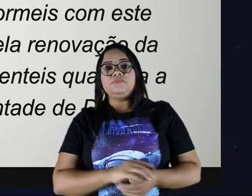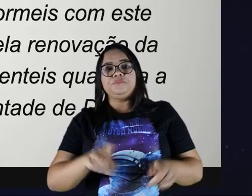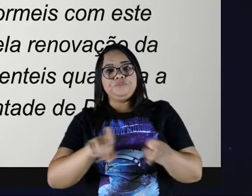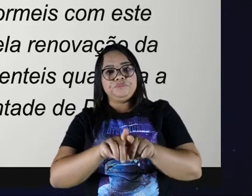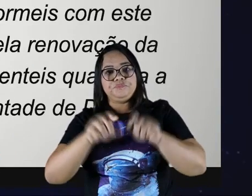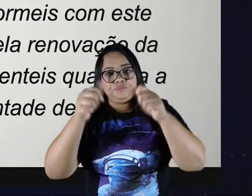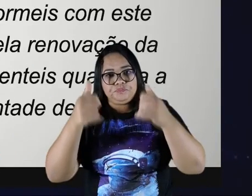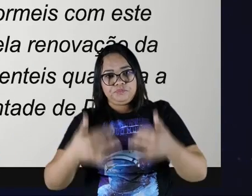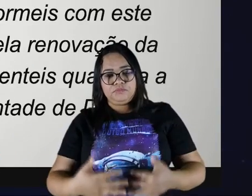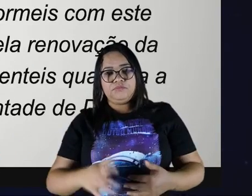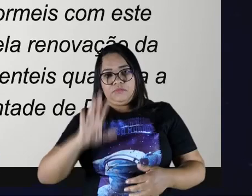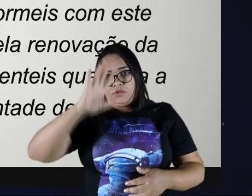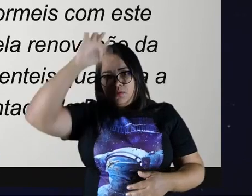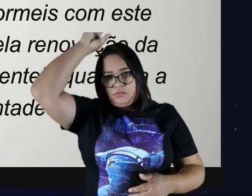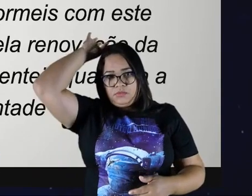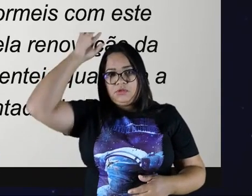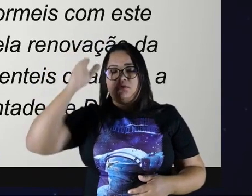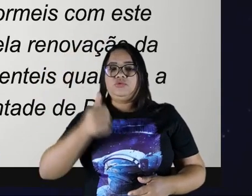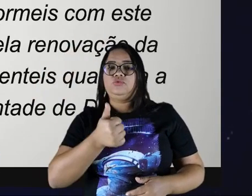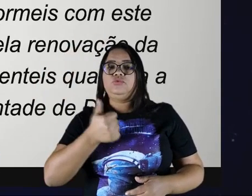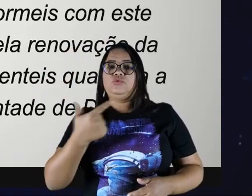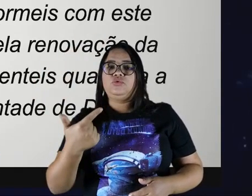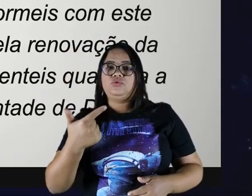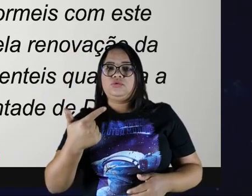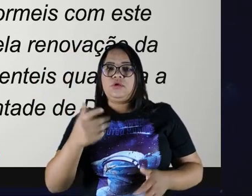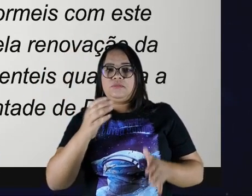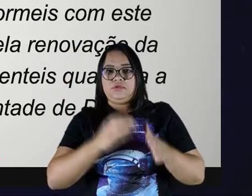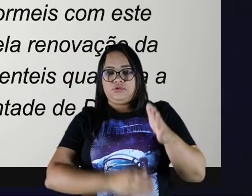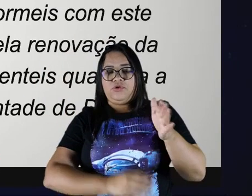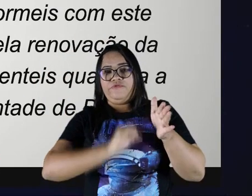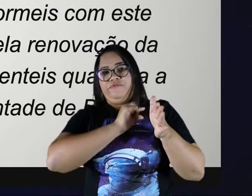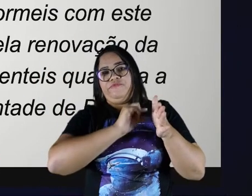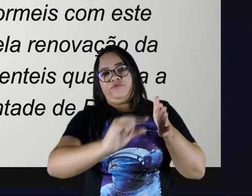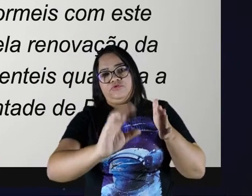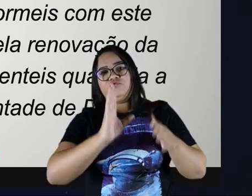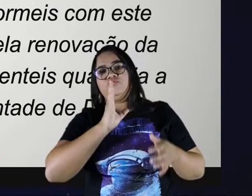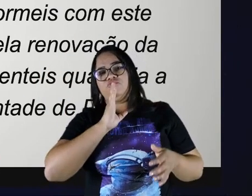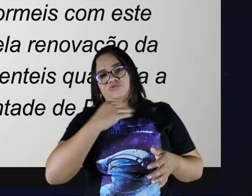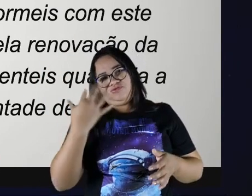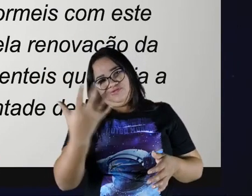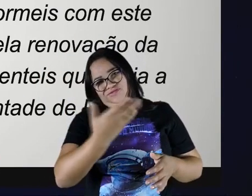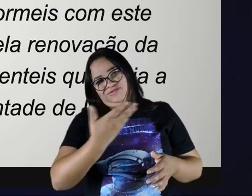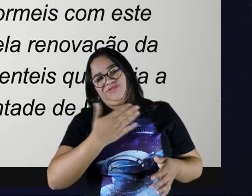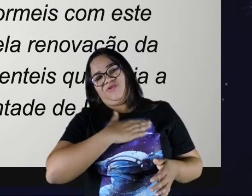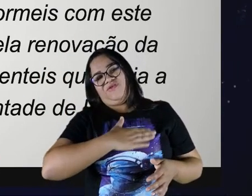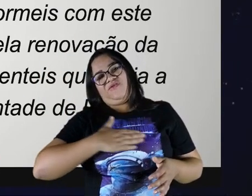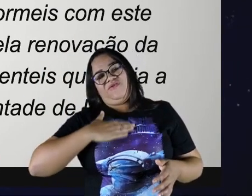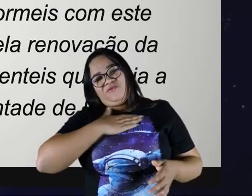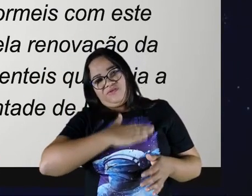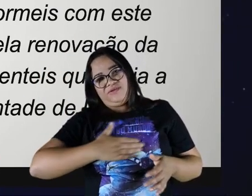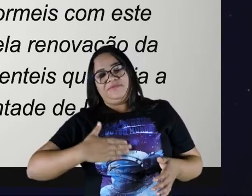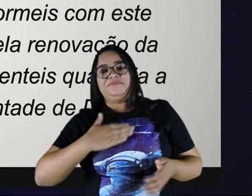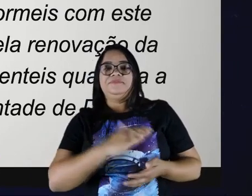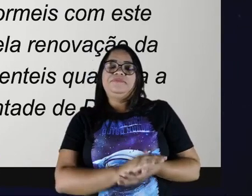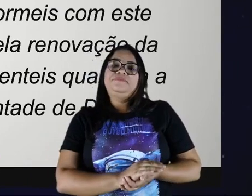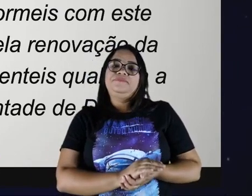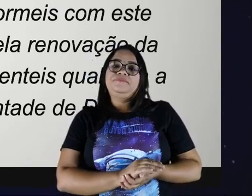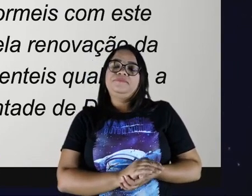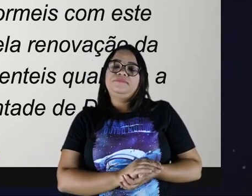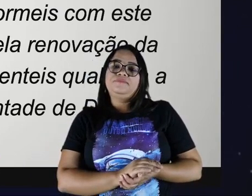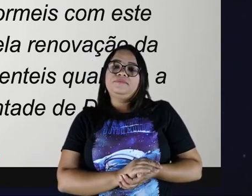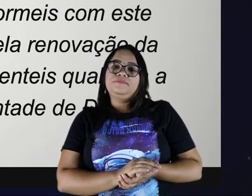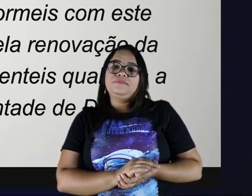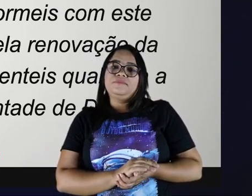diz, Romanos 12, ele diz, é aquele versículo que nós conhecemos e gostamos muito: